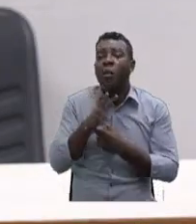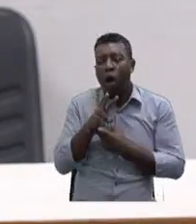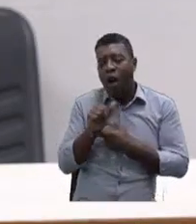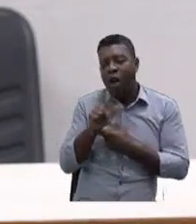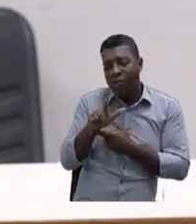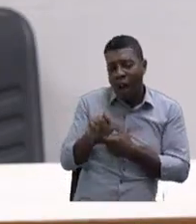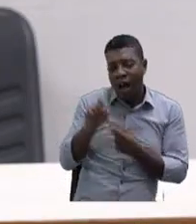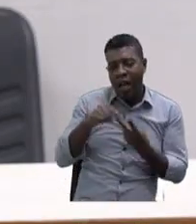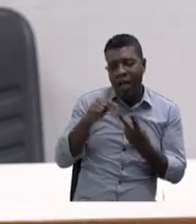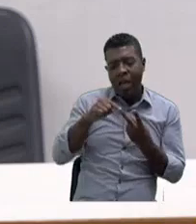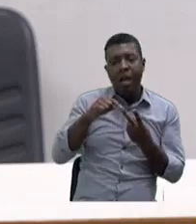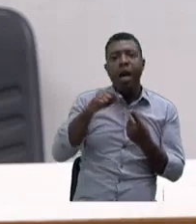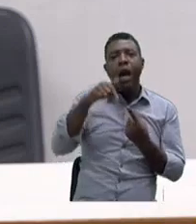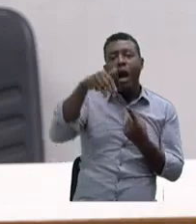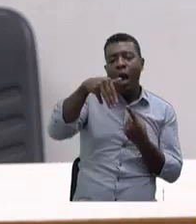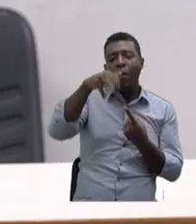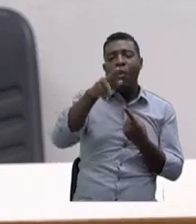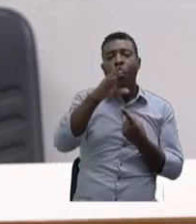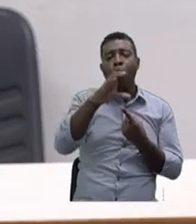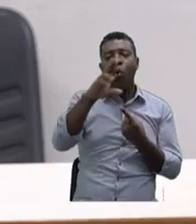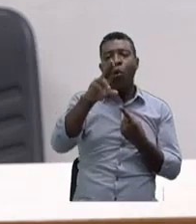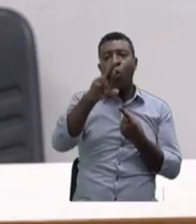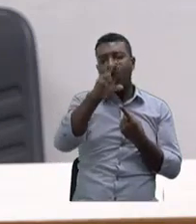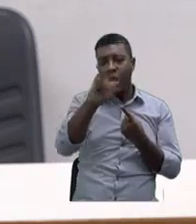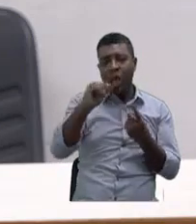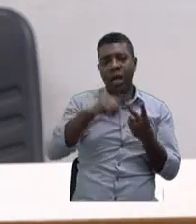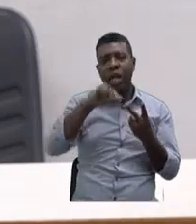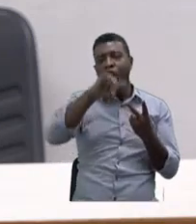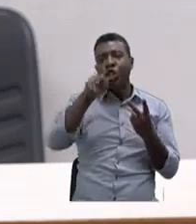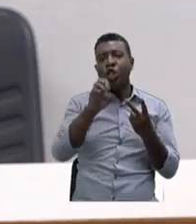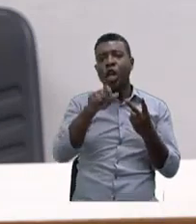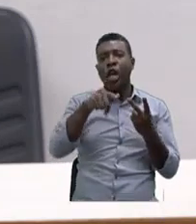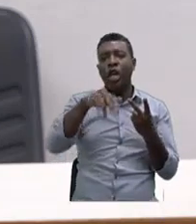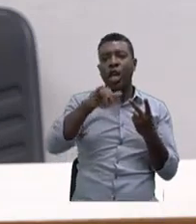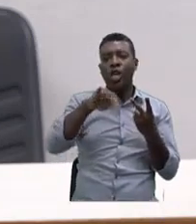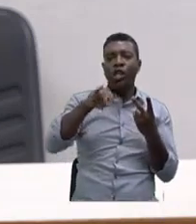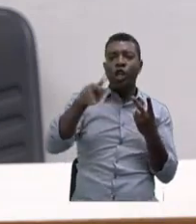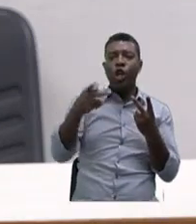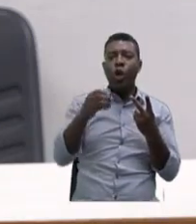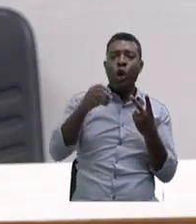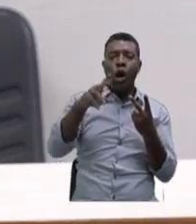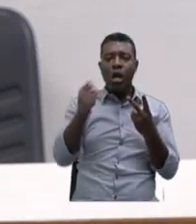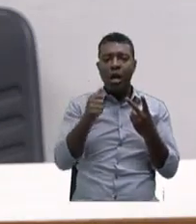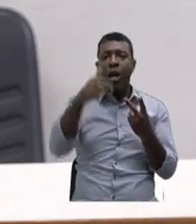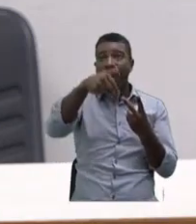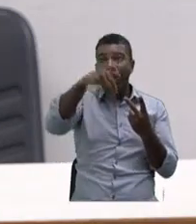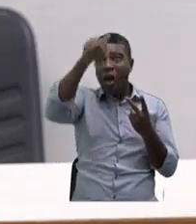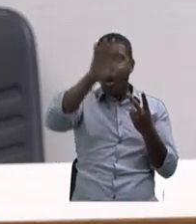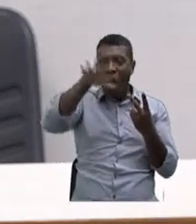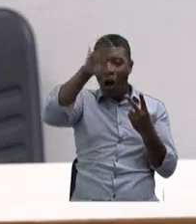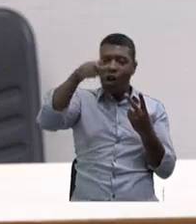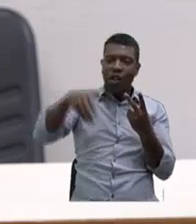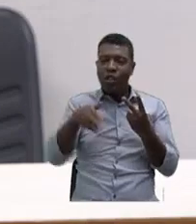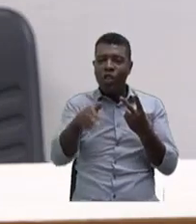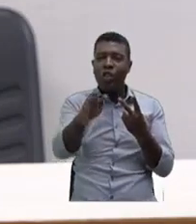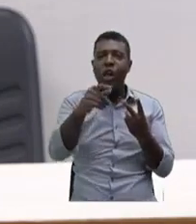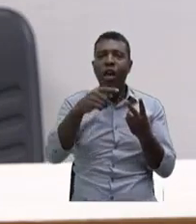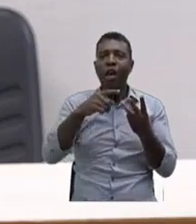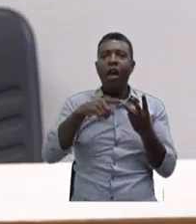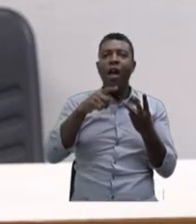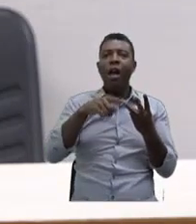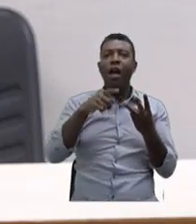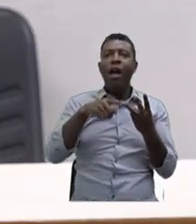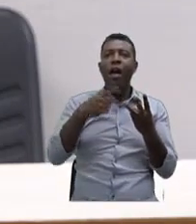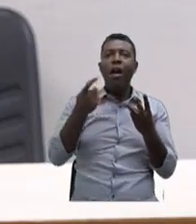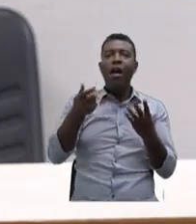Mucuri, Vale do Jequitinhonha, Vale do Alto São Francisco, ou seja, o norte de Minas Gerais. É impossível